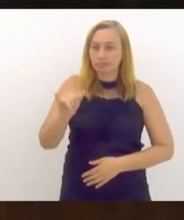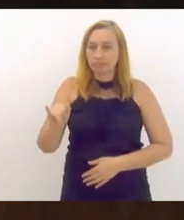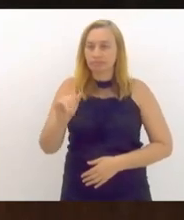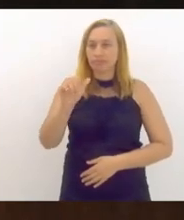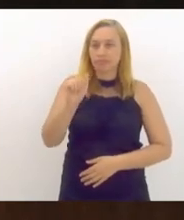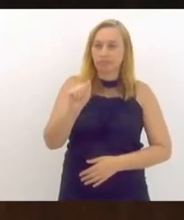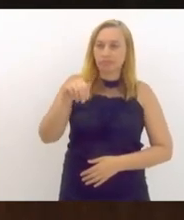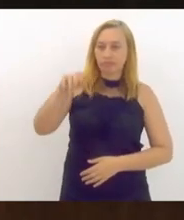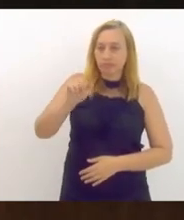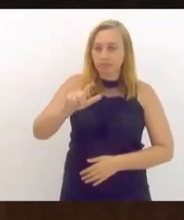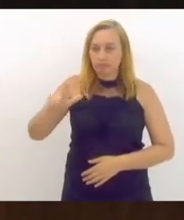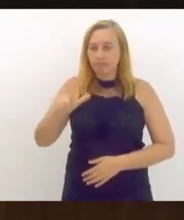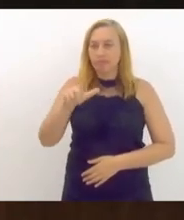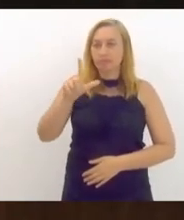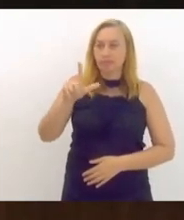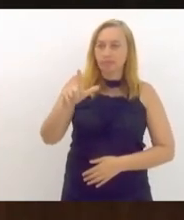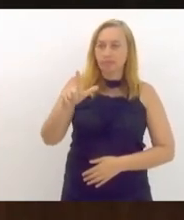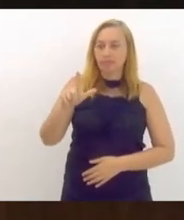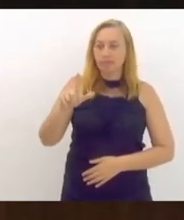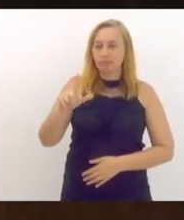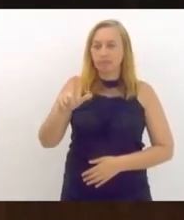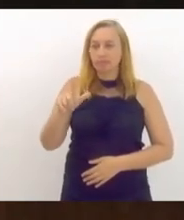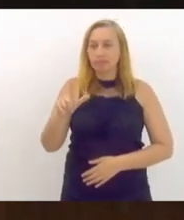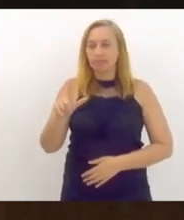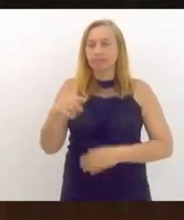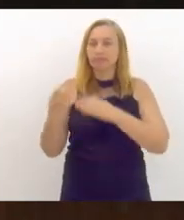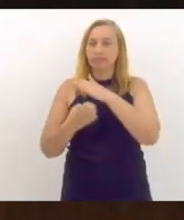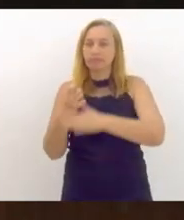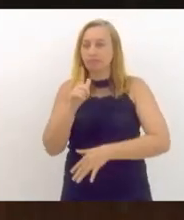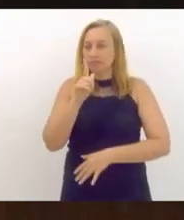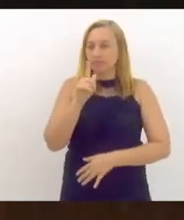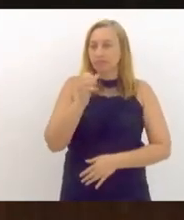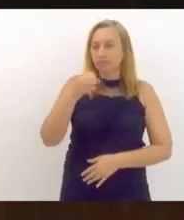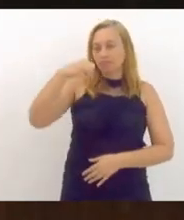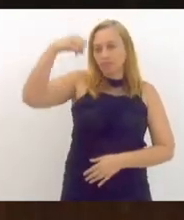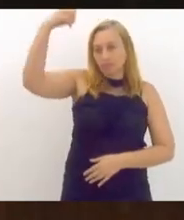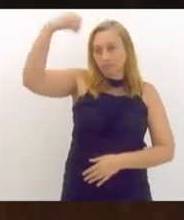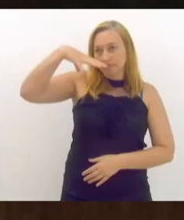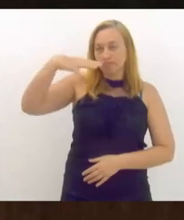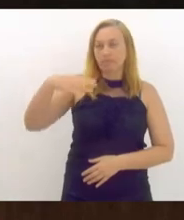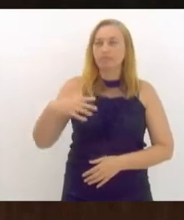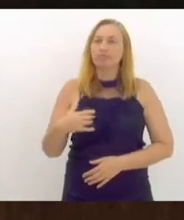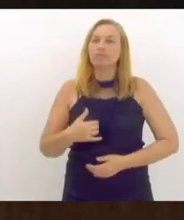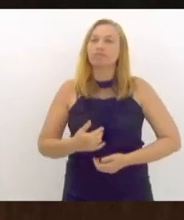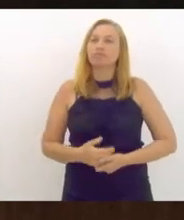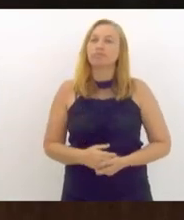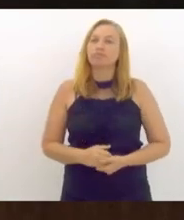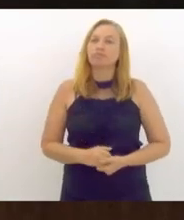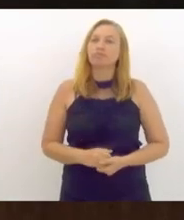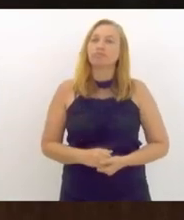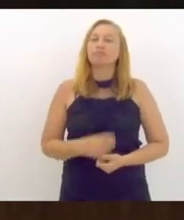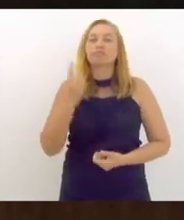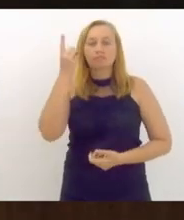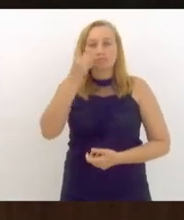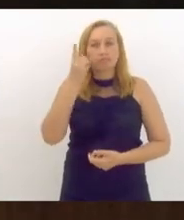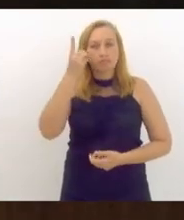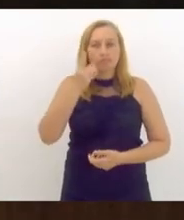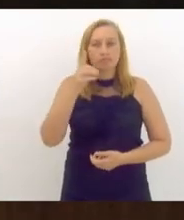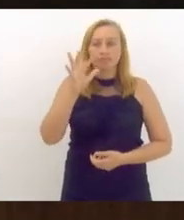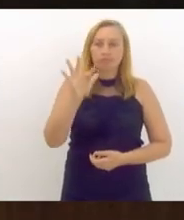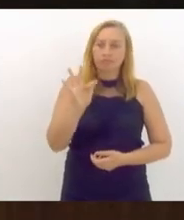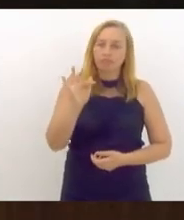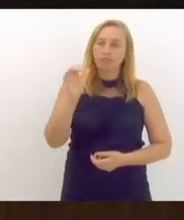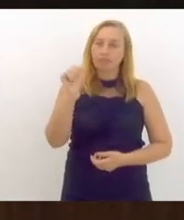mandato passado, né? Na outra legislação nossa. E tiramos com deputado aqui, Fábio